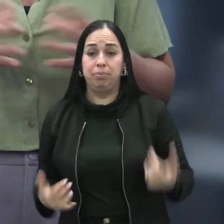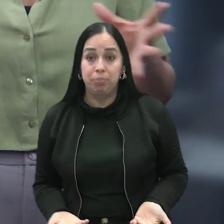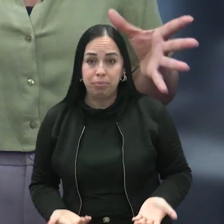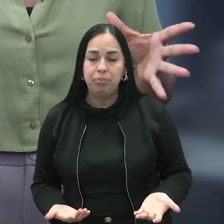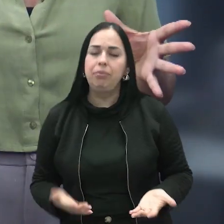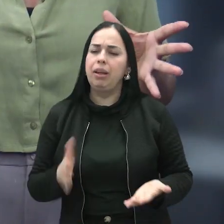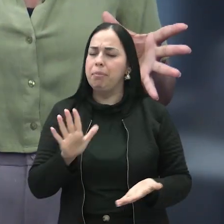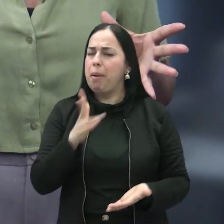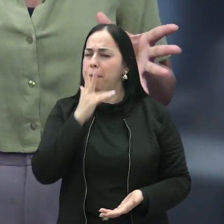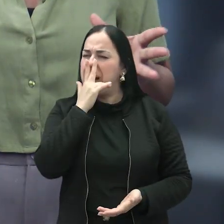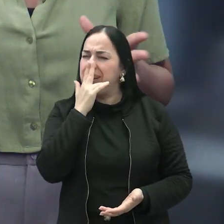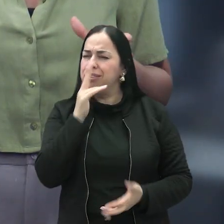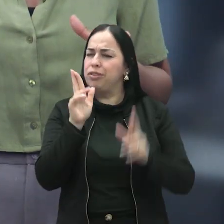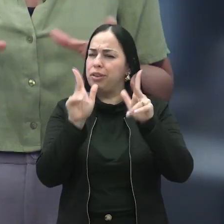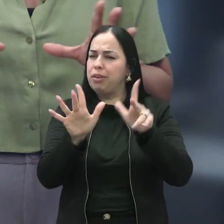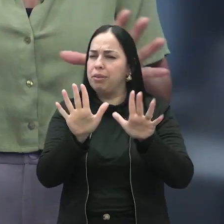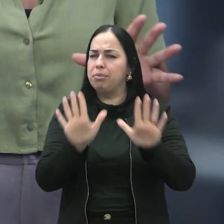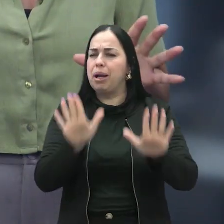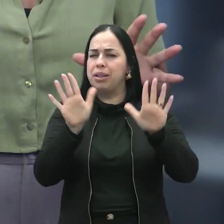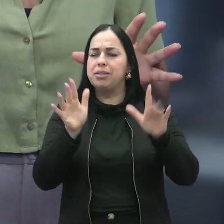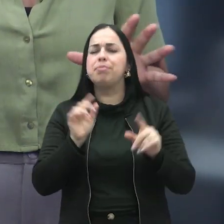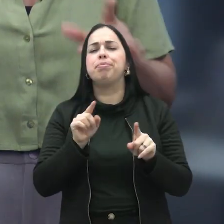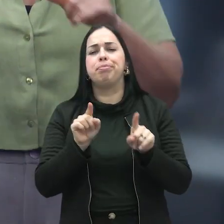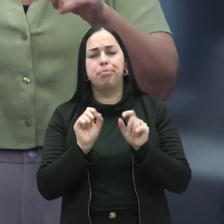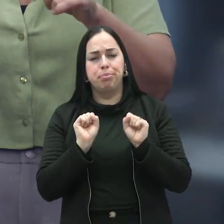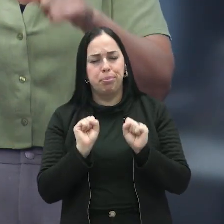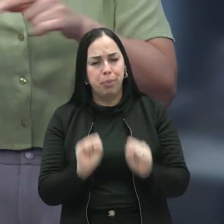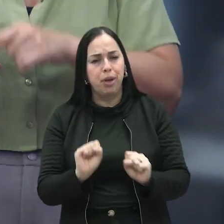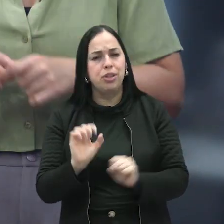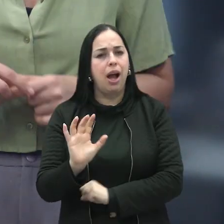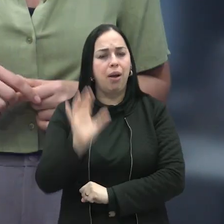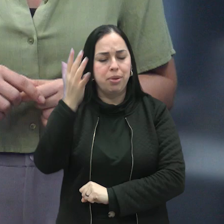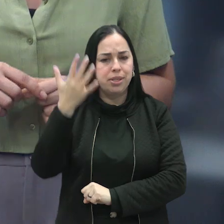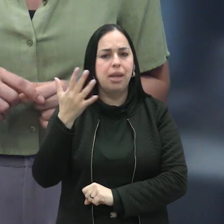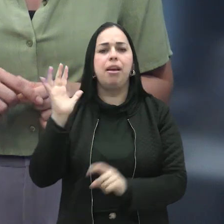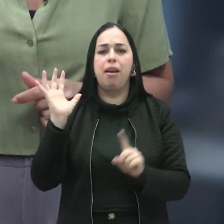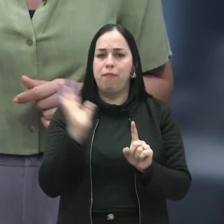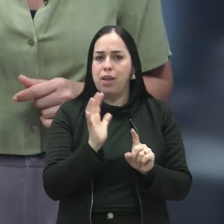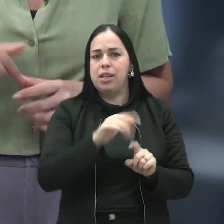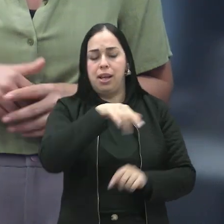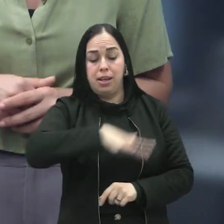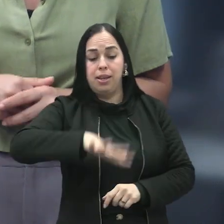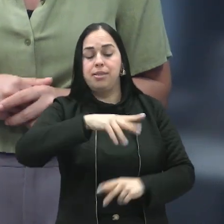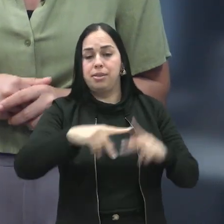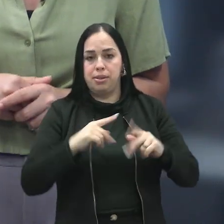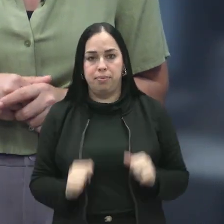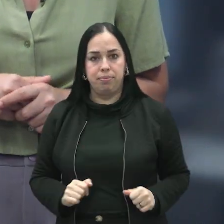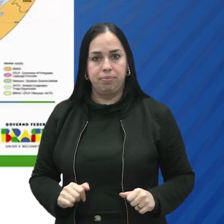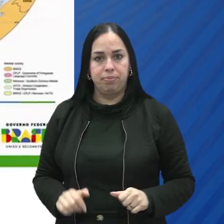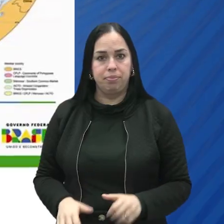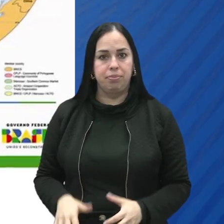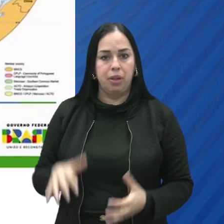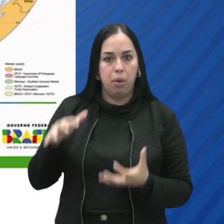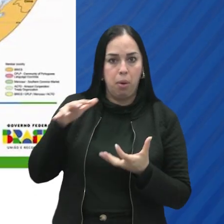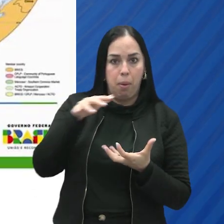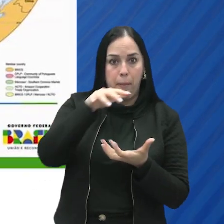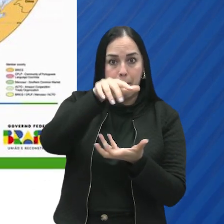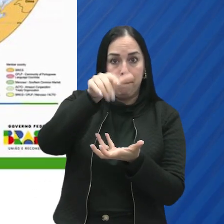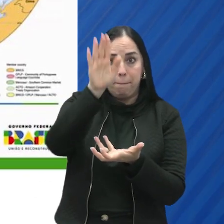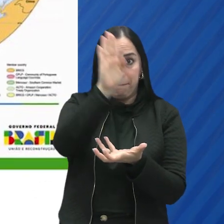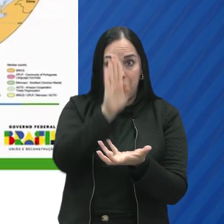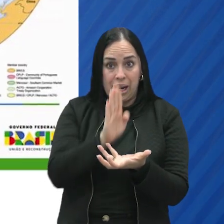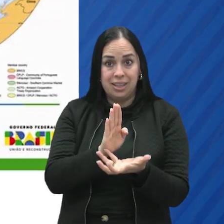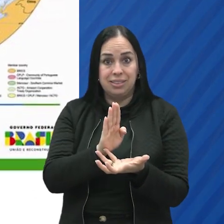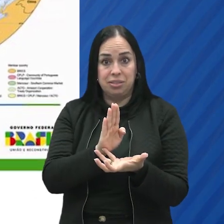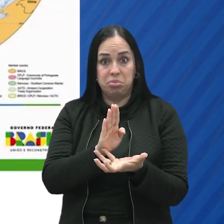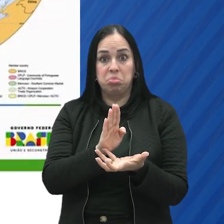a respeito de questões climáticas. Parece algo distante, mas tem reflexos diretos no município. Brasil no